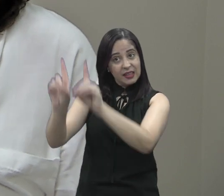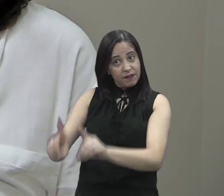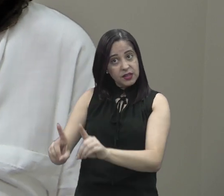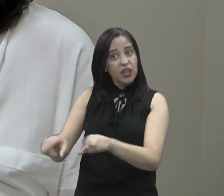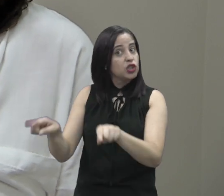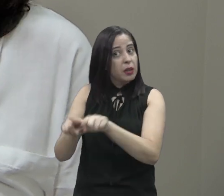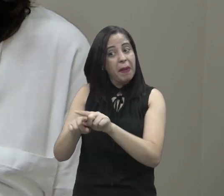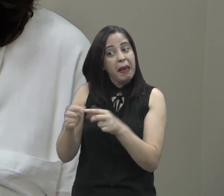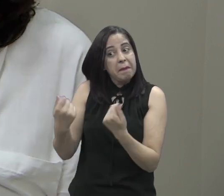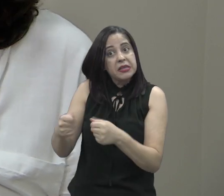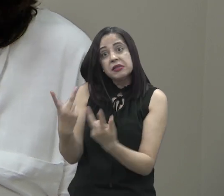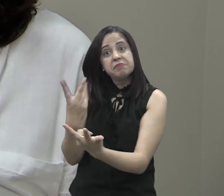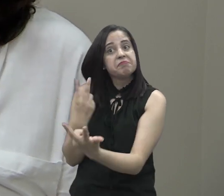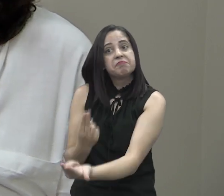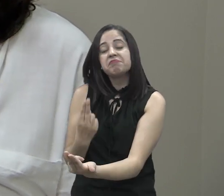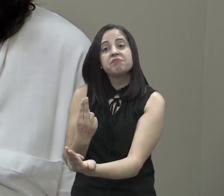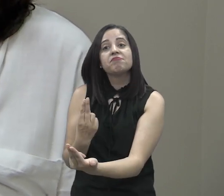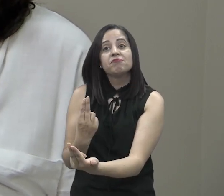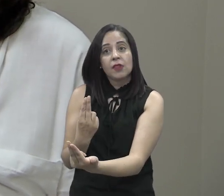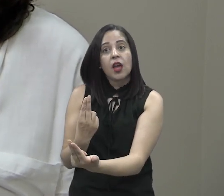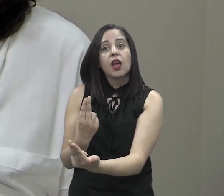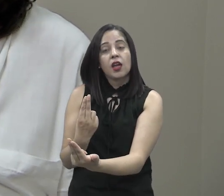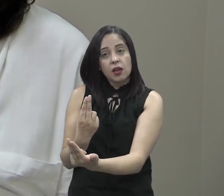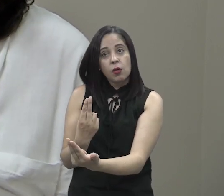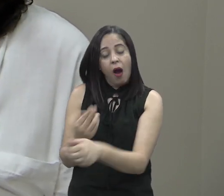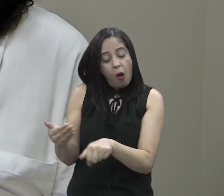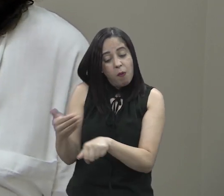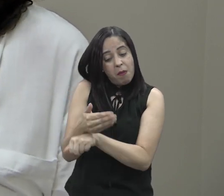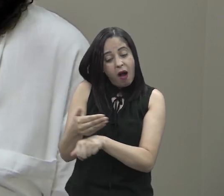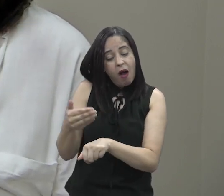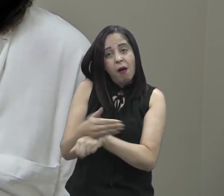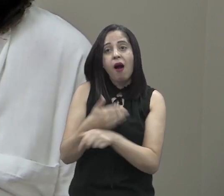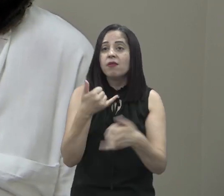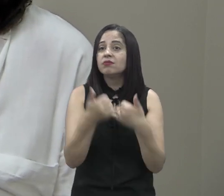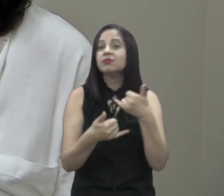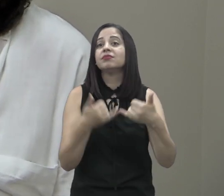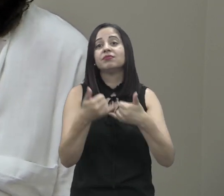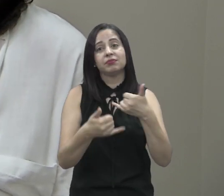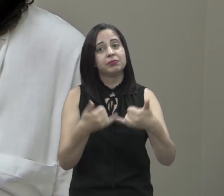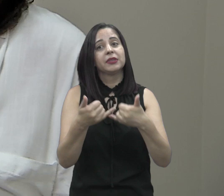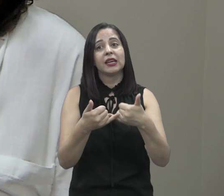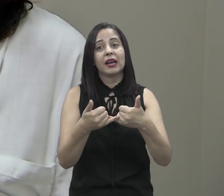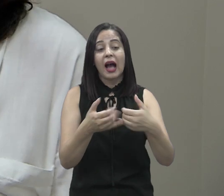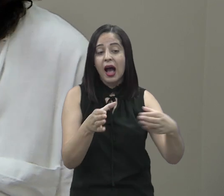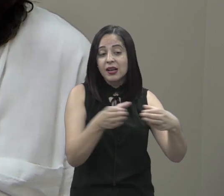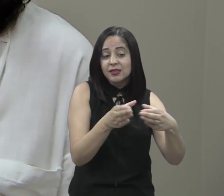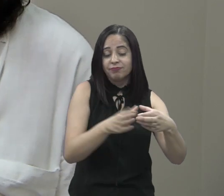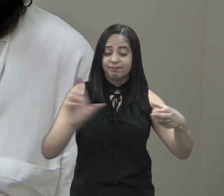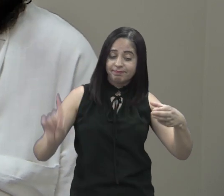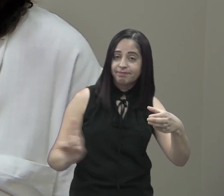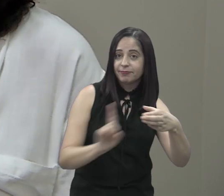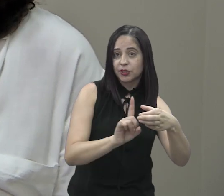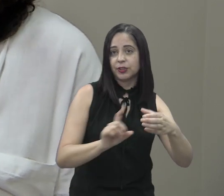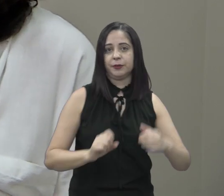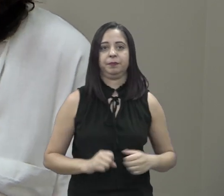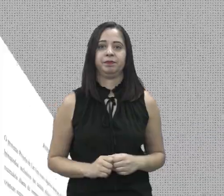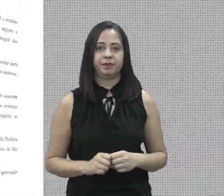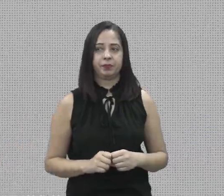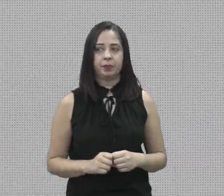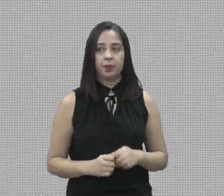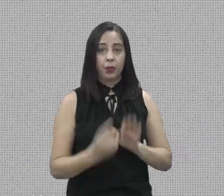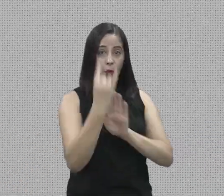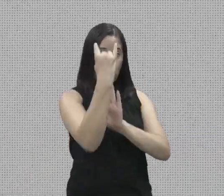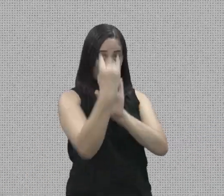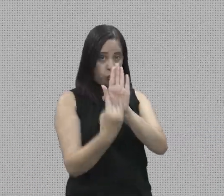deficiência precisam para estar, para participar no coletivo, para conviver.